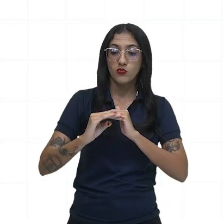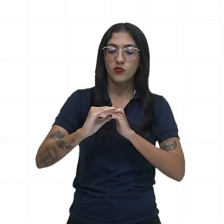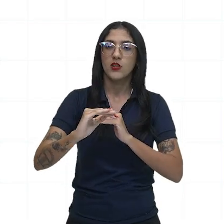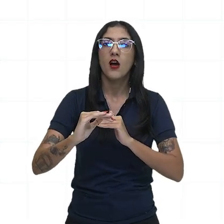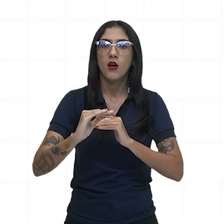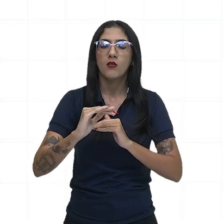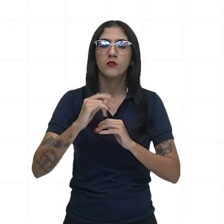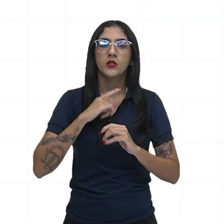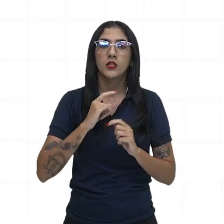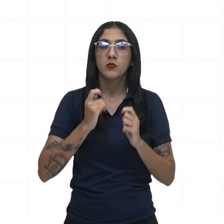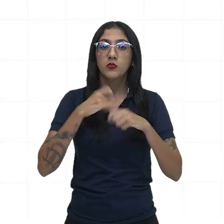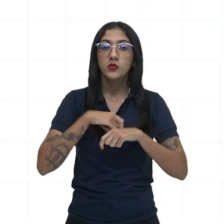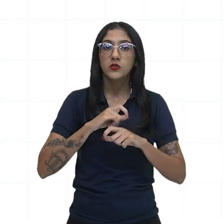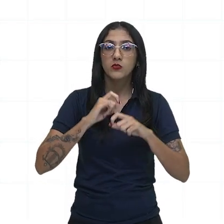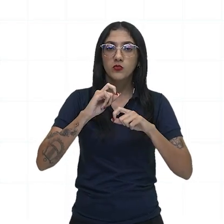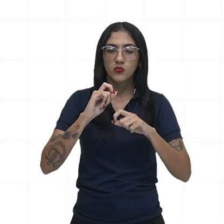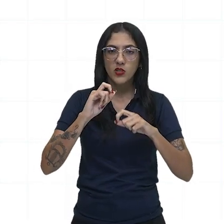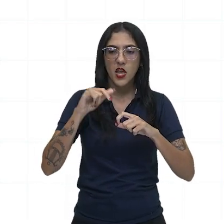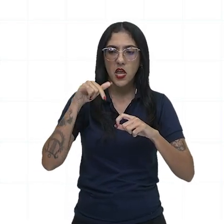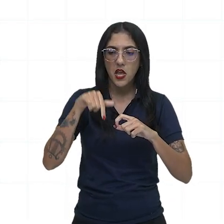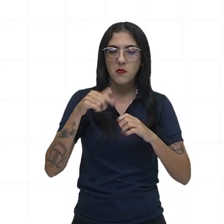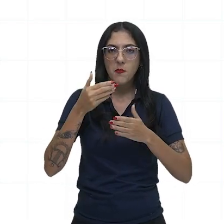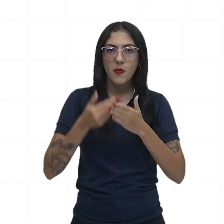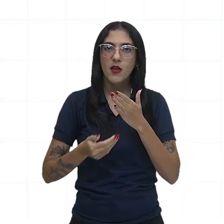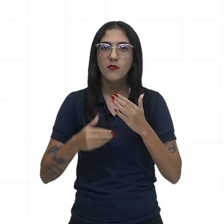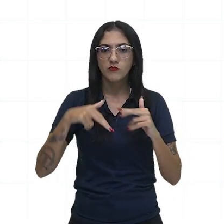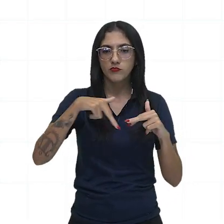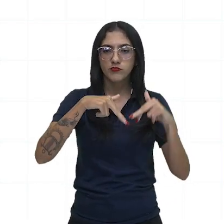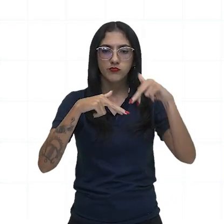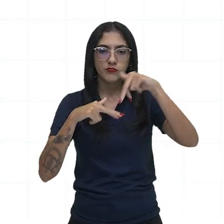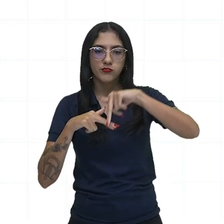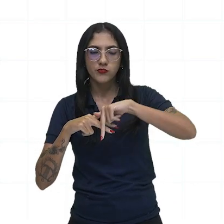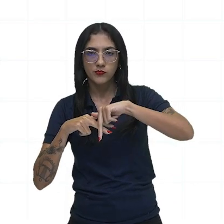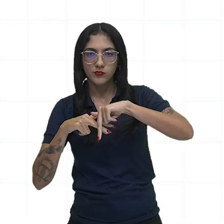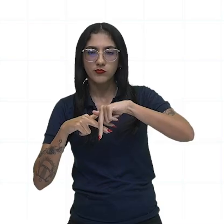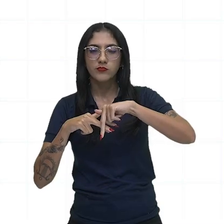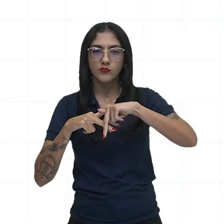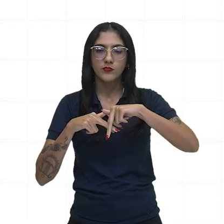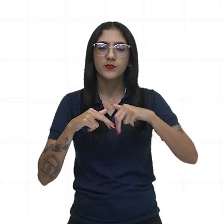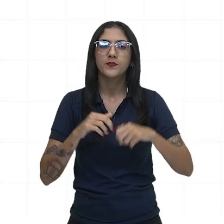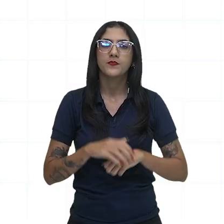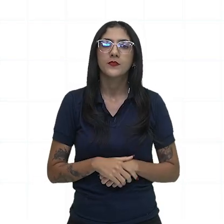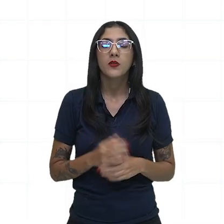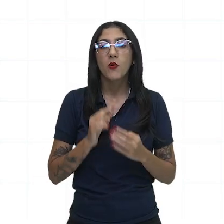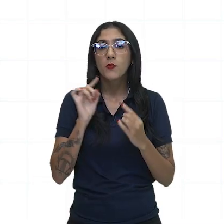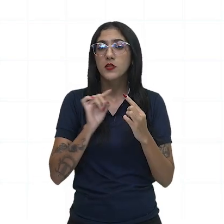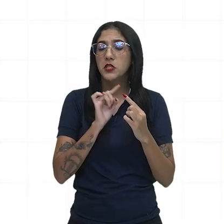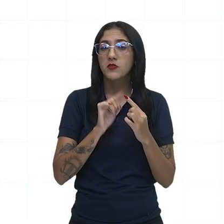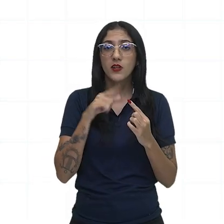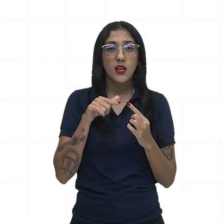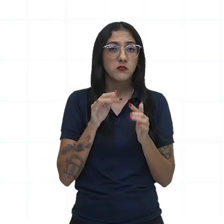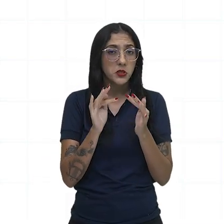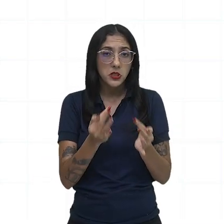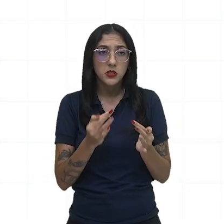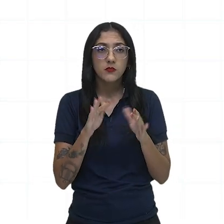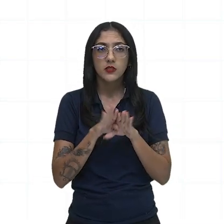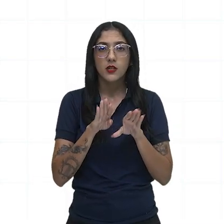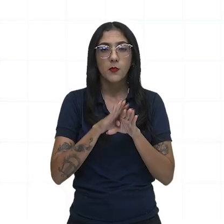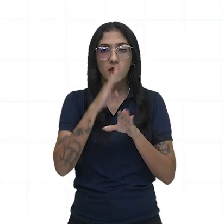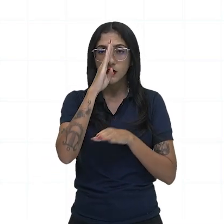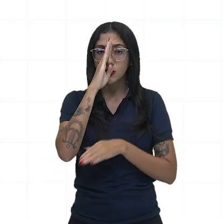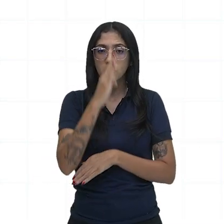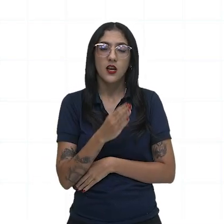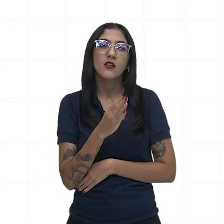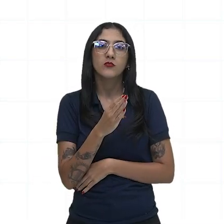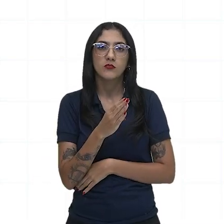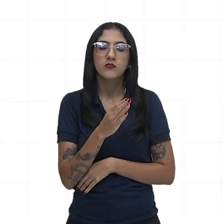seja considerado dominado. Como eu falei para vocês, o objetivo é simples e é direto.